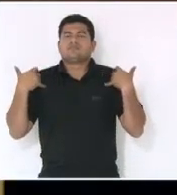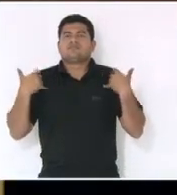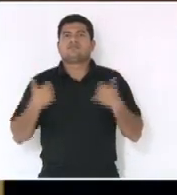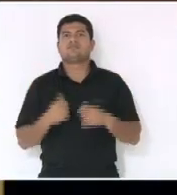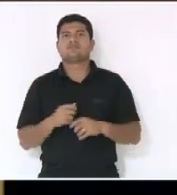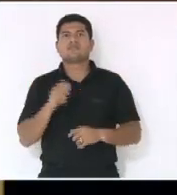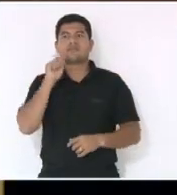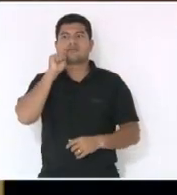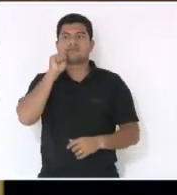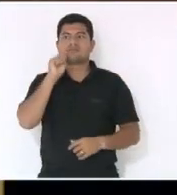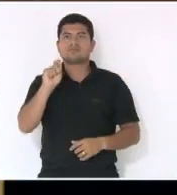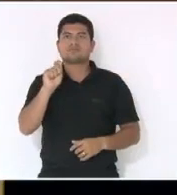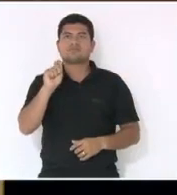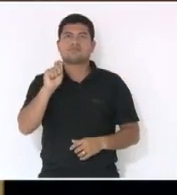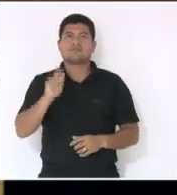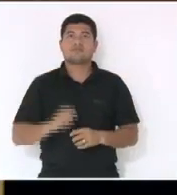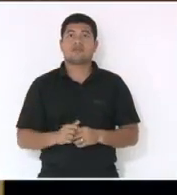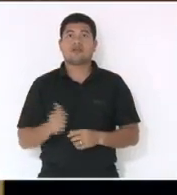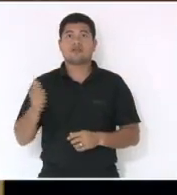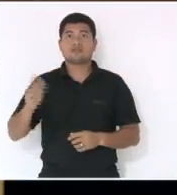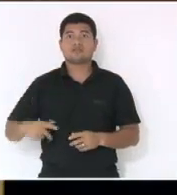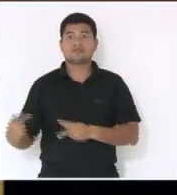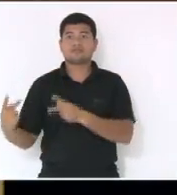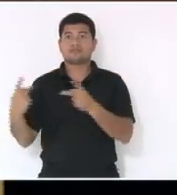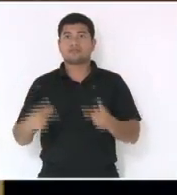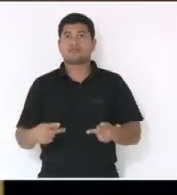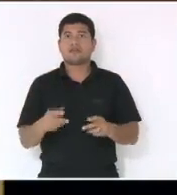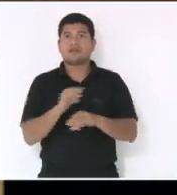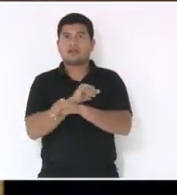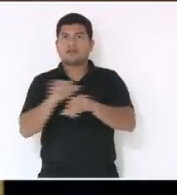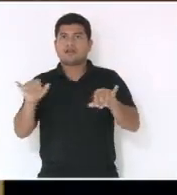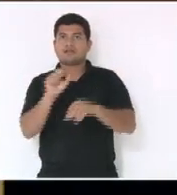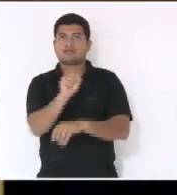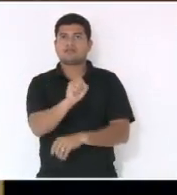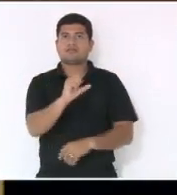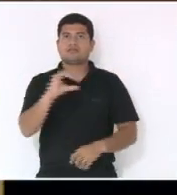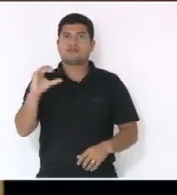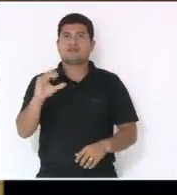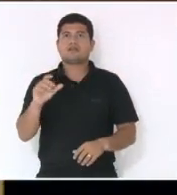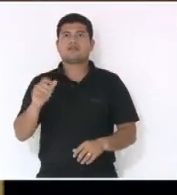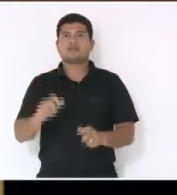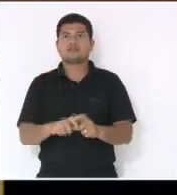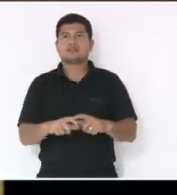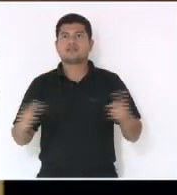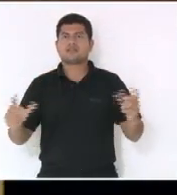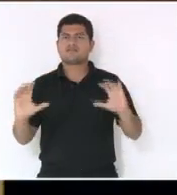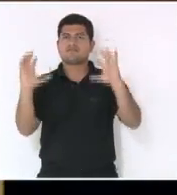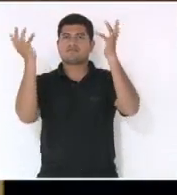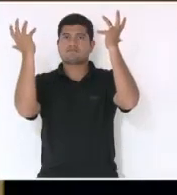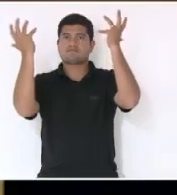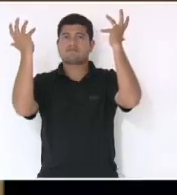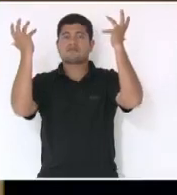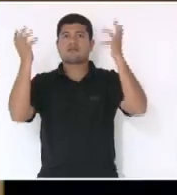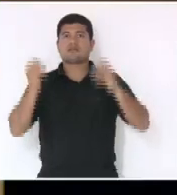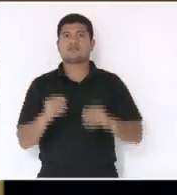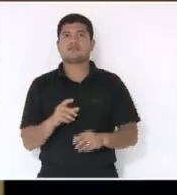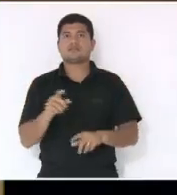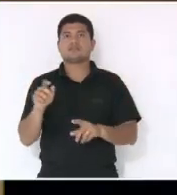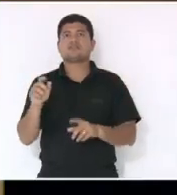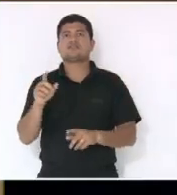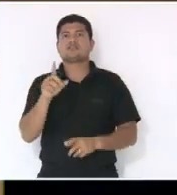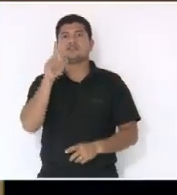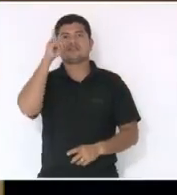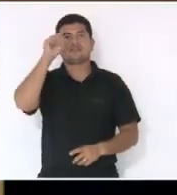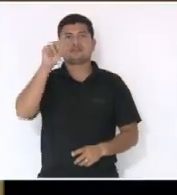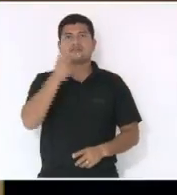todos os deputados, falando para toda a nossa Santa Catarina dessa nossa grande festa, essa festa que acontece de 25 de maio a